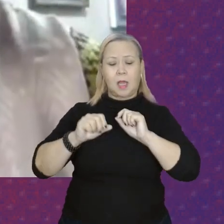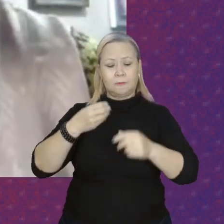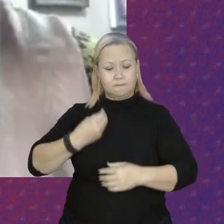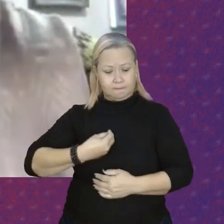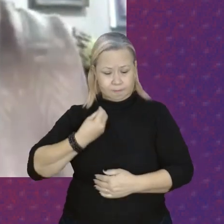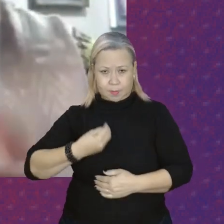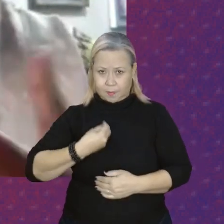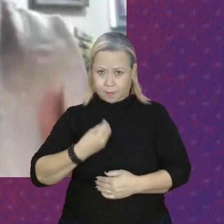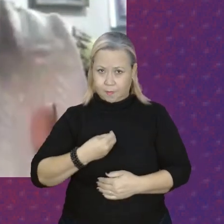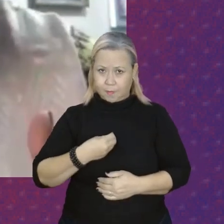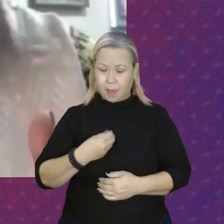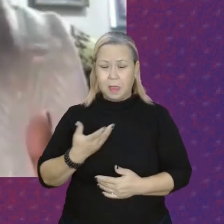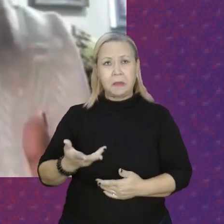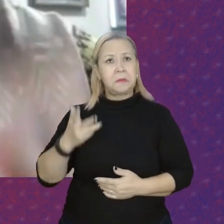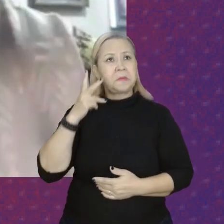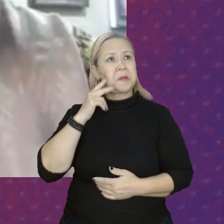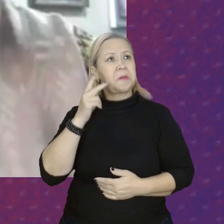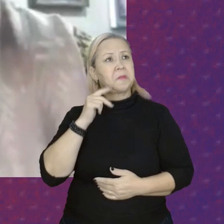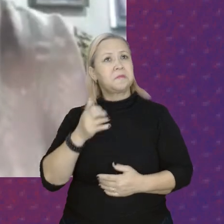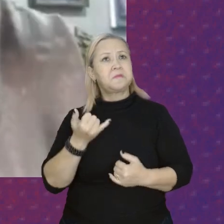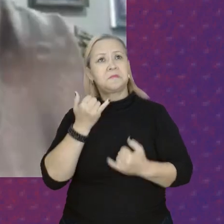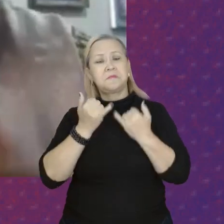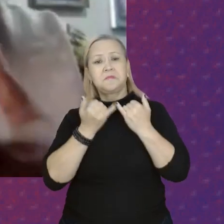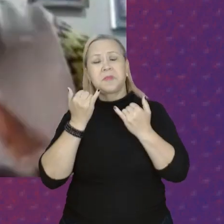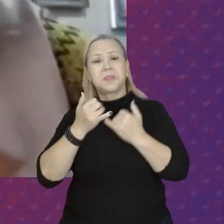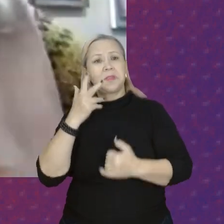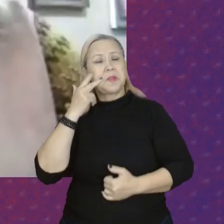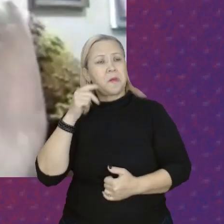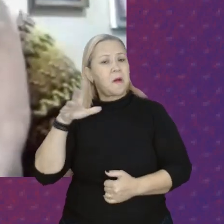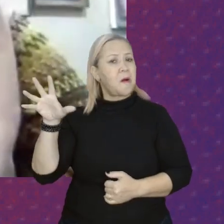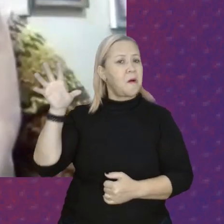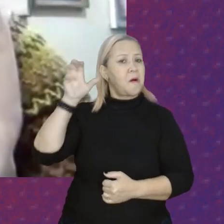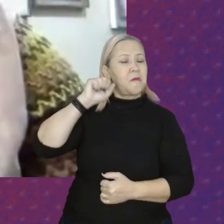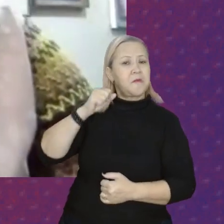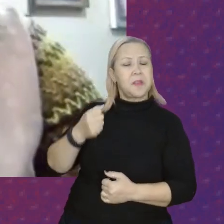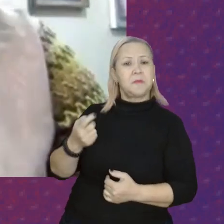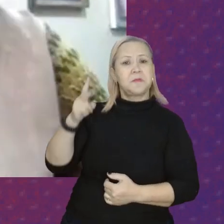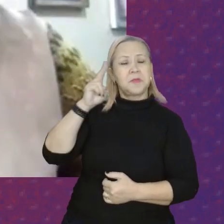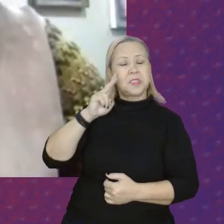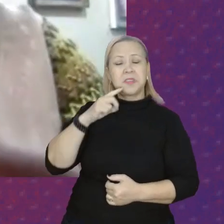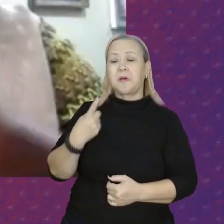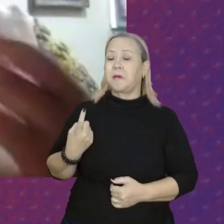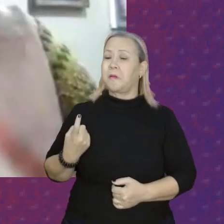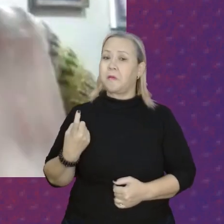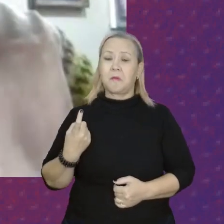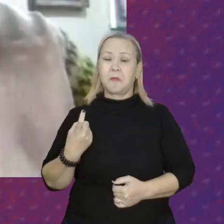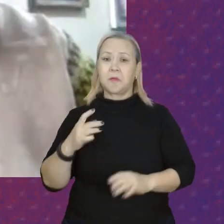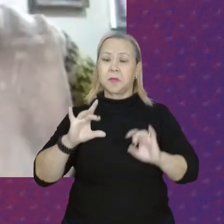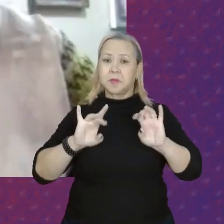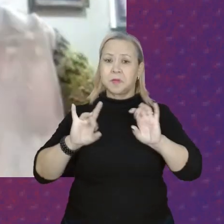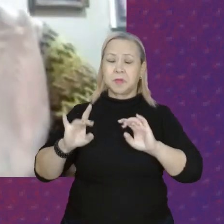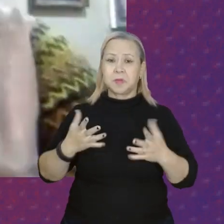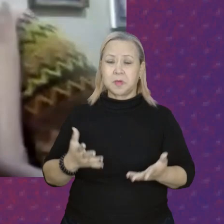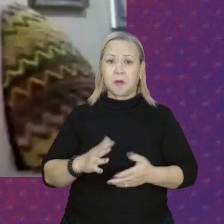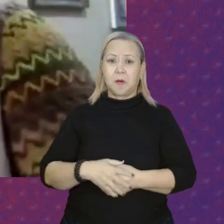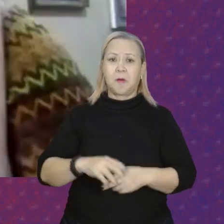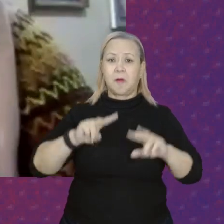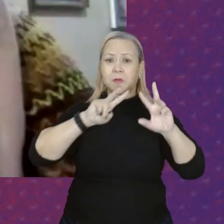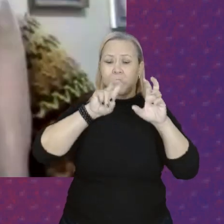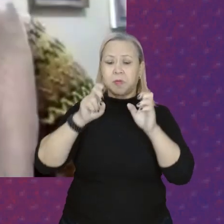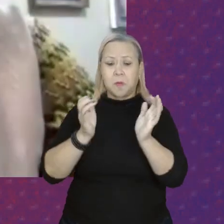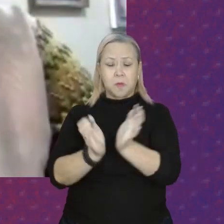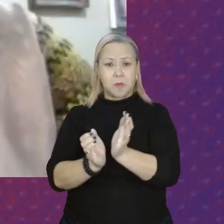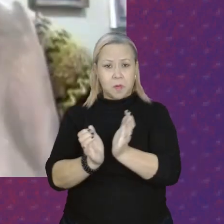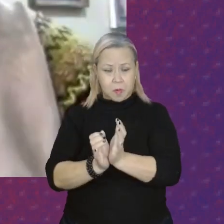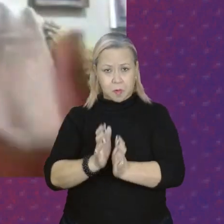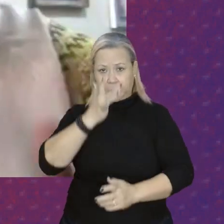vivemos, onde é normal ouvirmos histórias únicas sobre um indivíduo ou sobre um grupo de